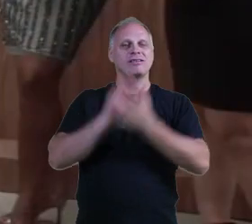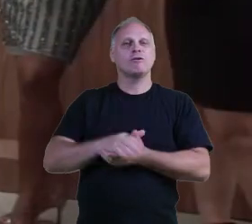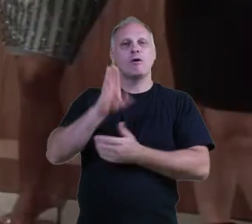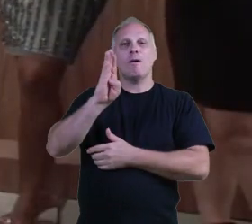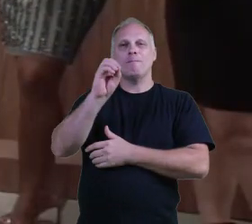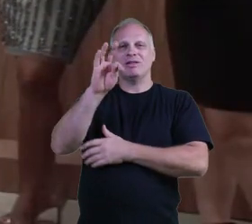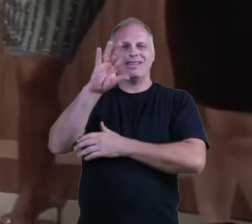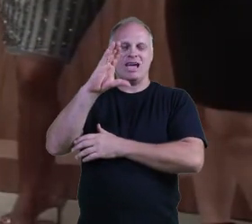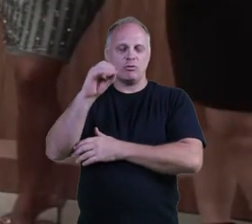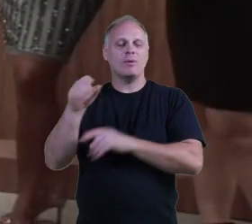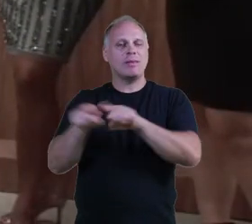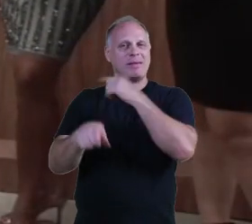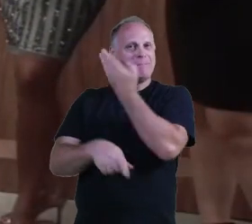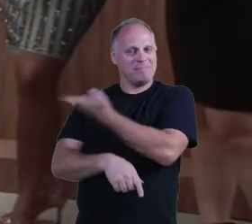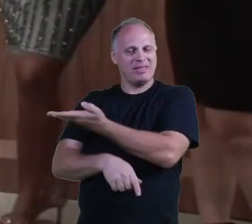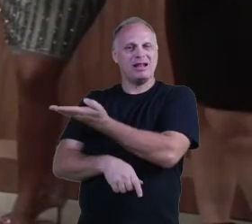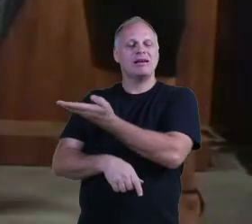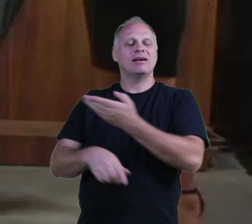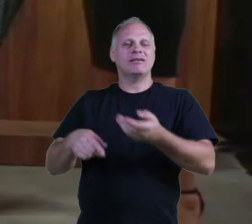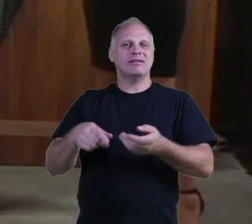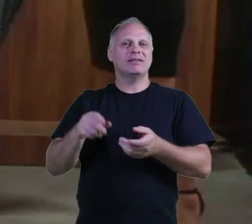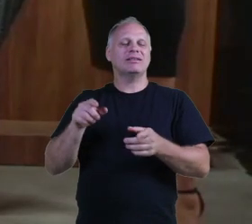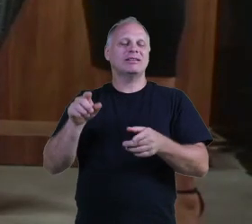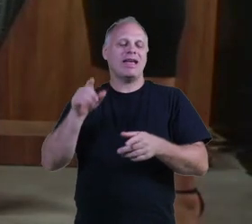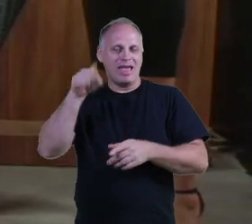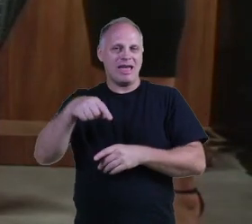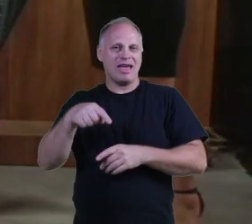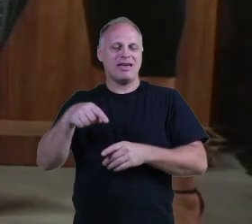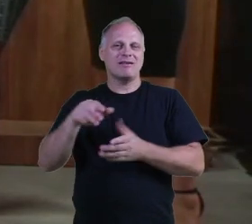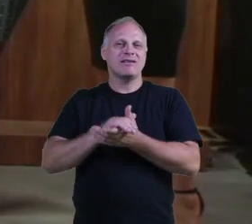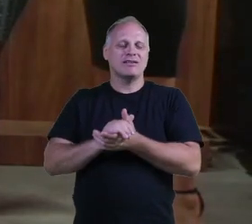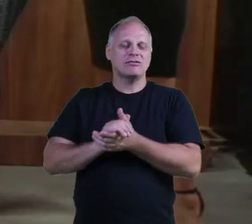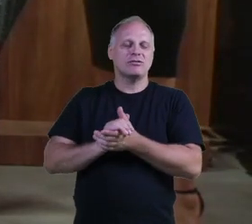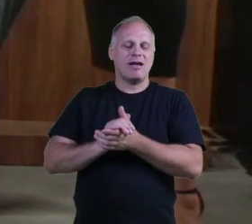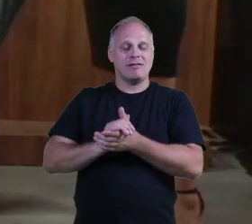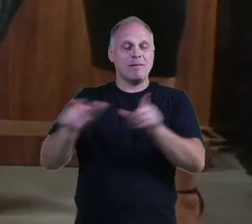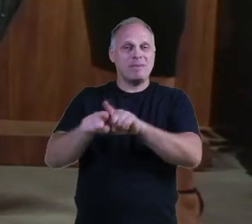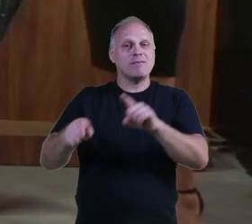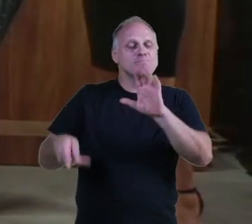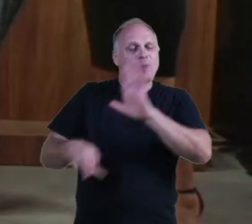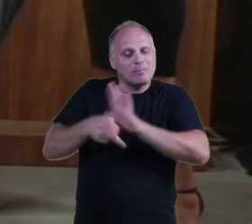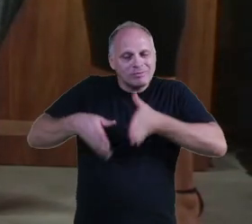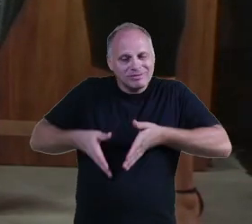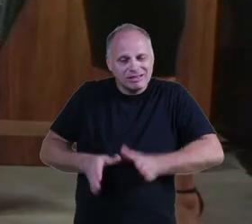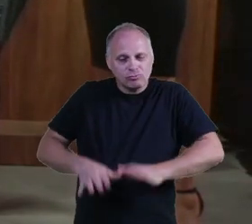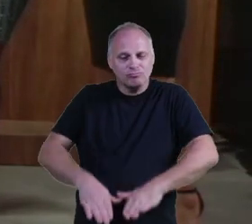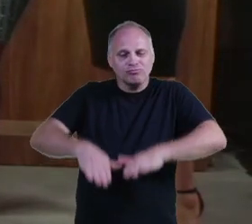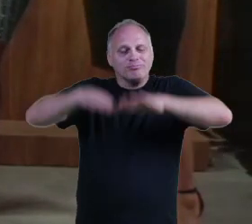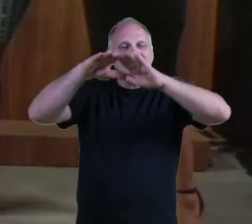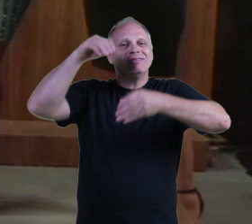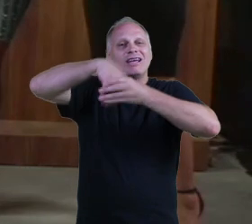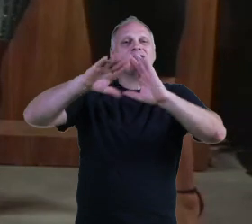grupo show, né, lá do Boteco. E a Brenda, do que nós vinha falando, a Brenda é uma cria